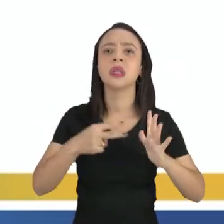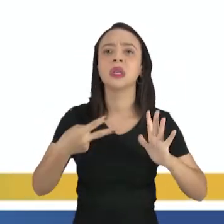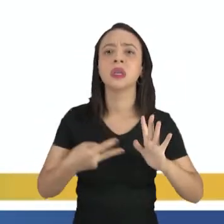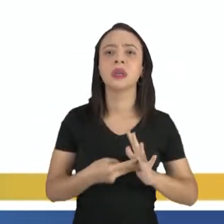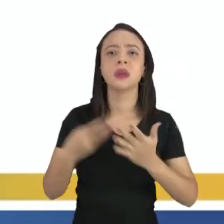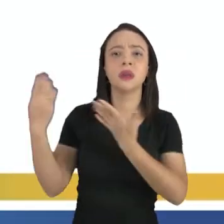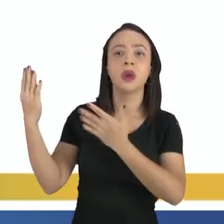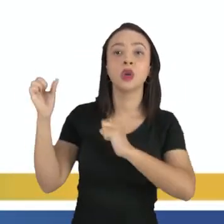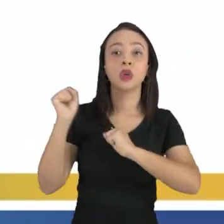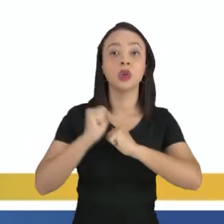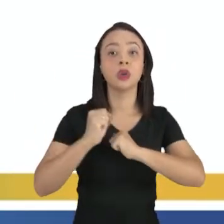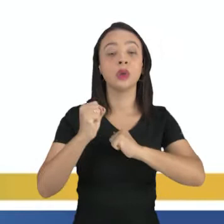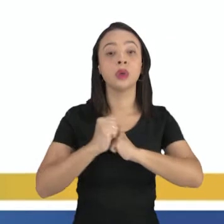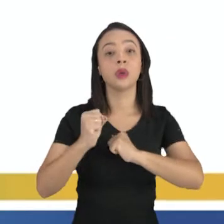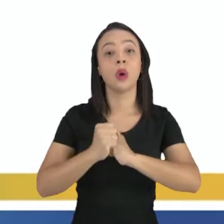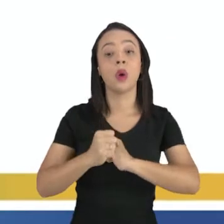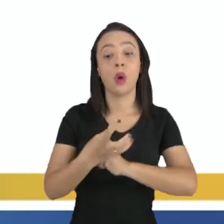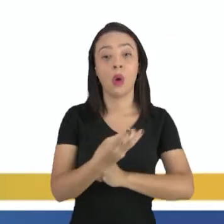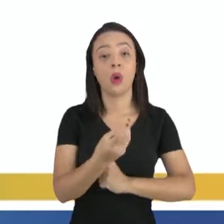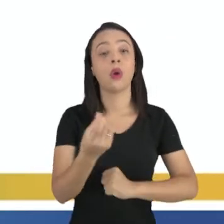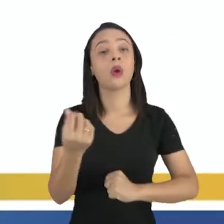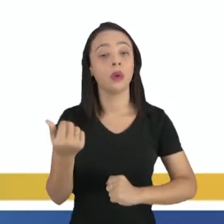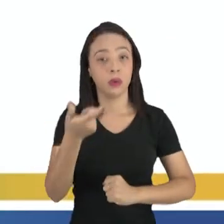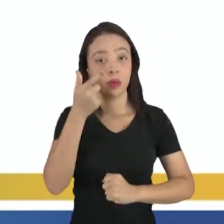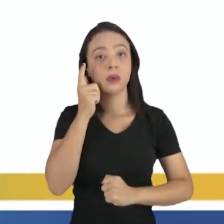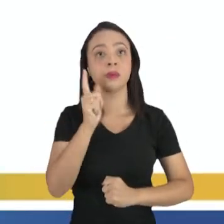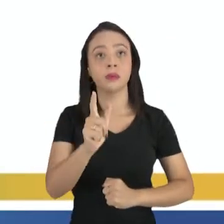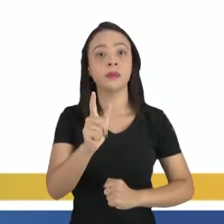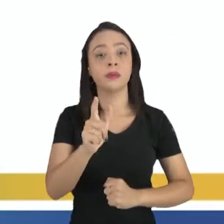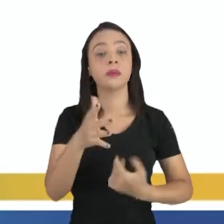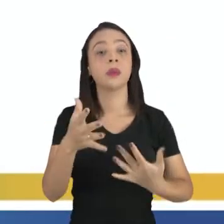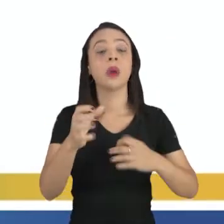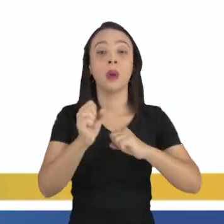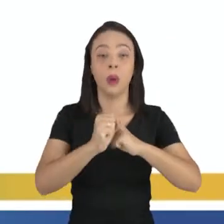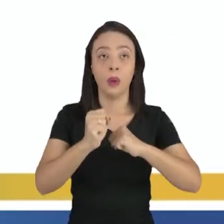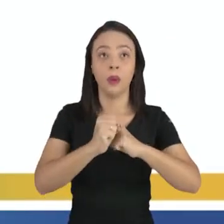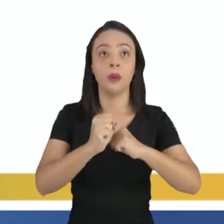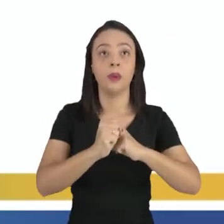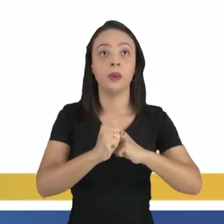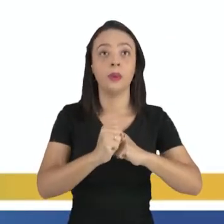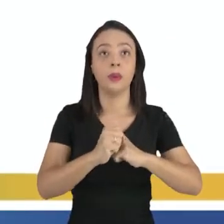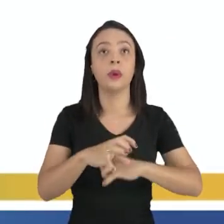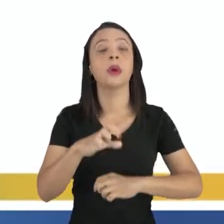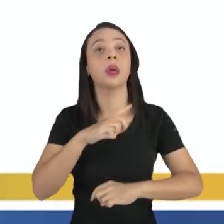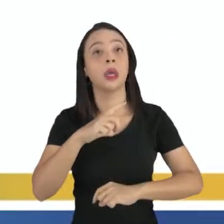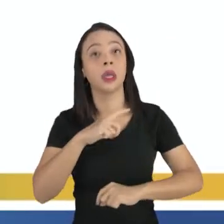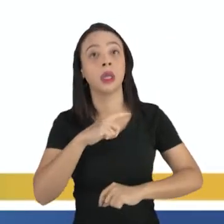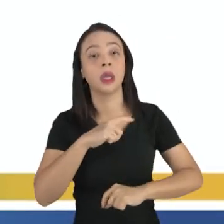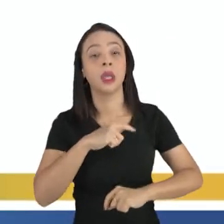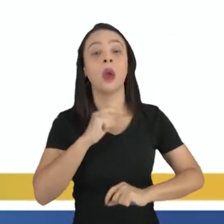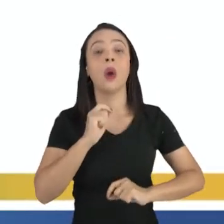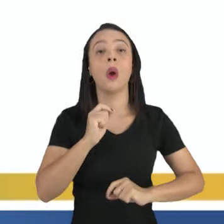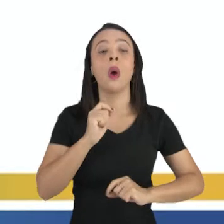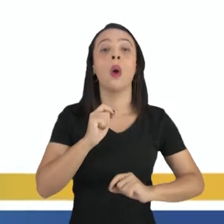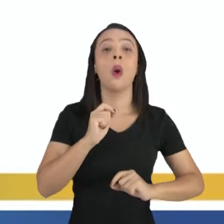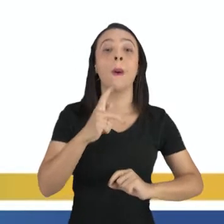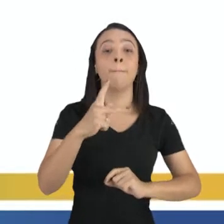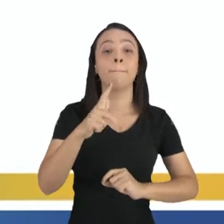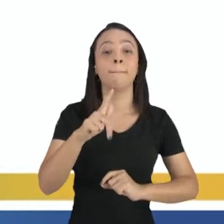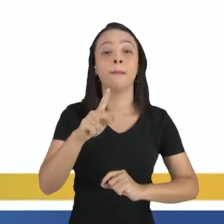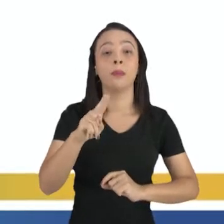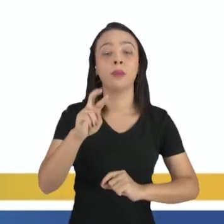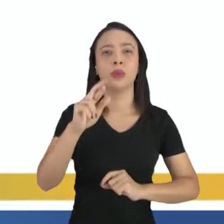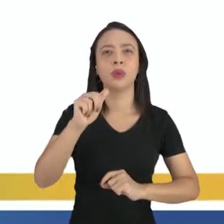nouns? Substantivos contáveis. E esses substantivos são aqueles que têm uma forma plural e uma